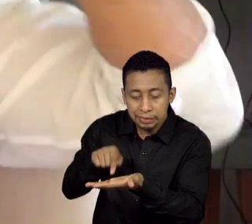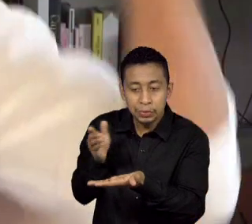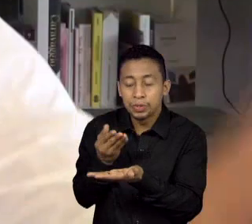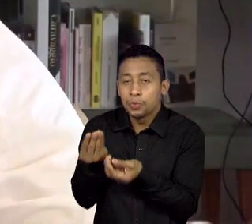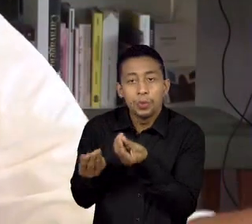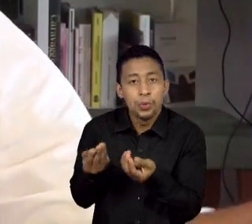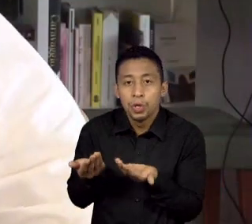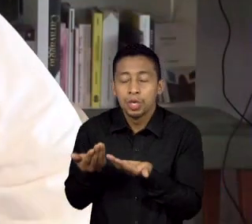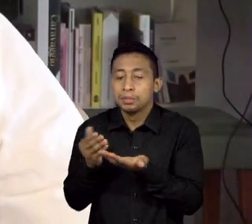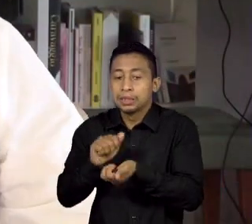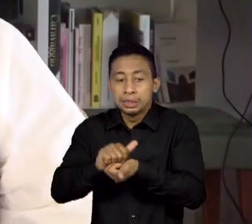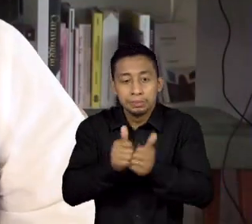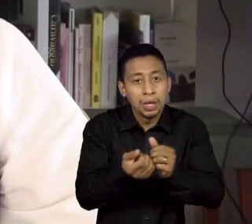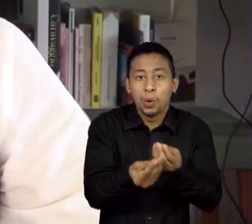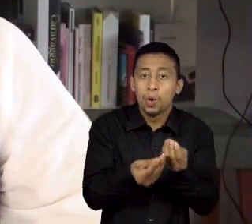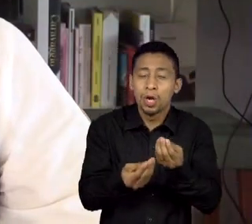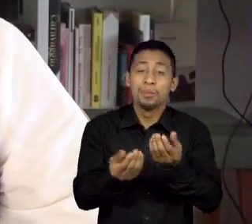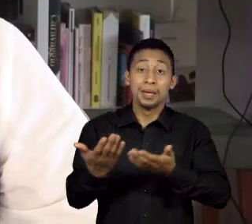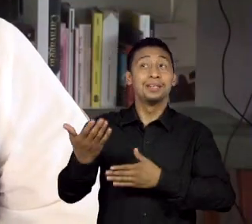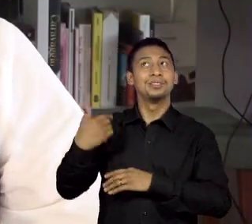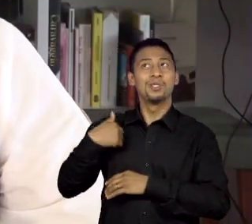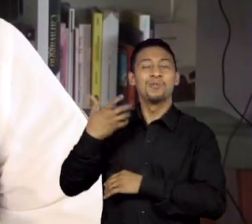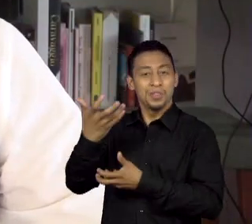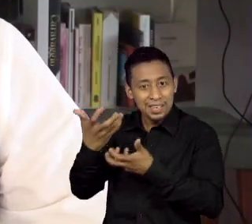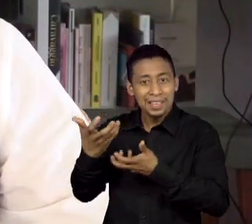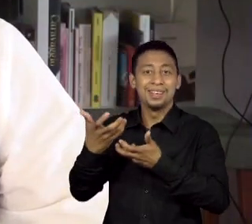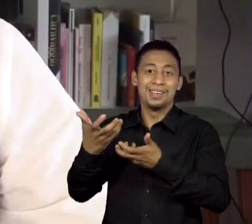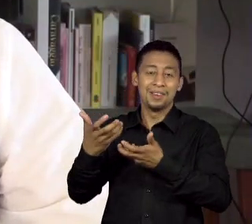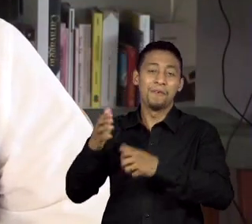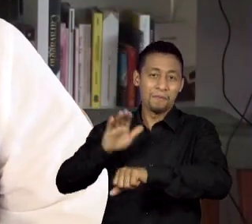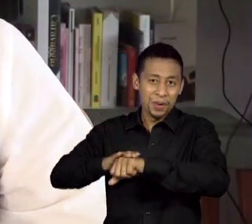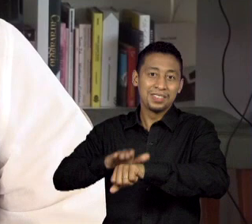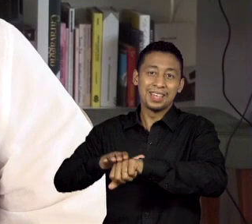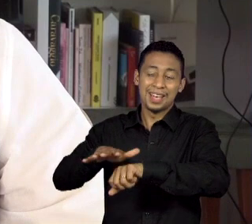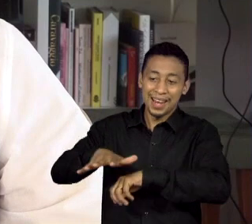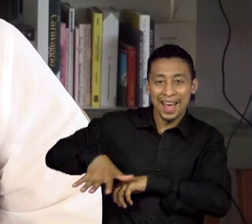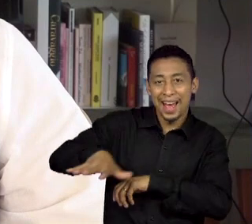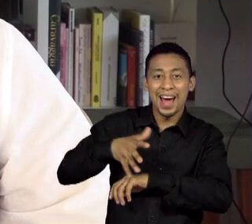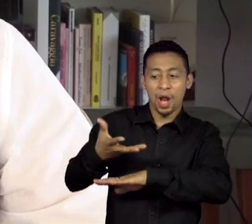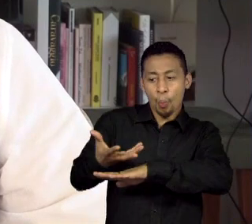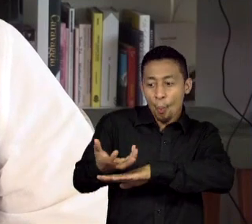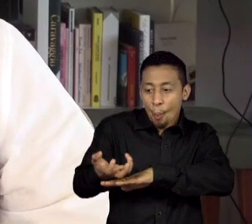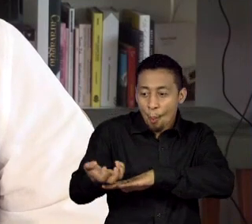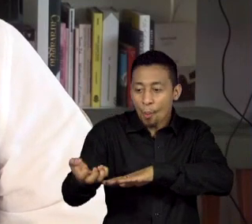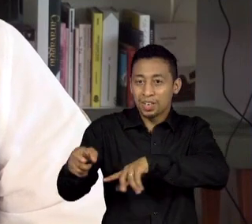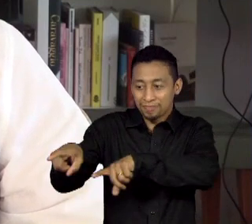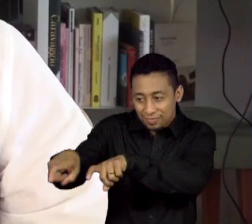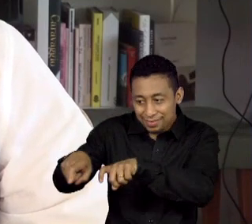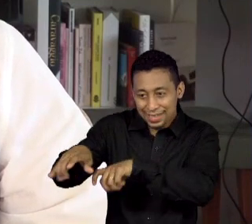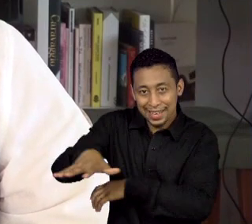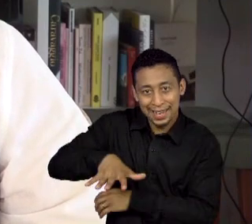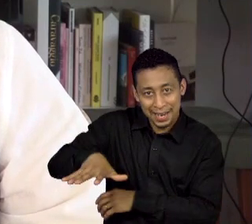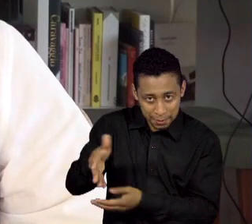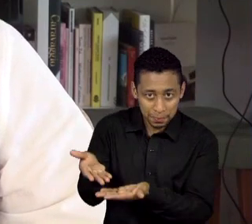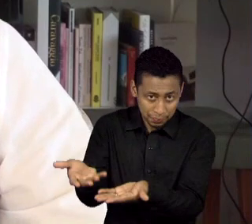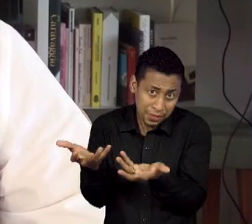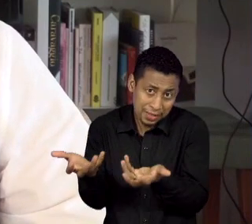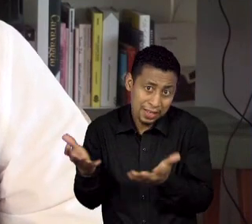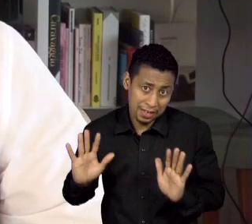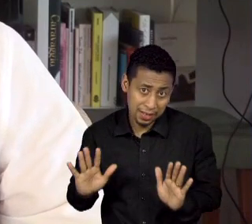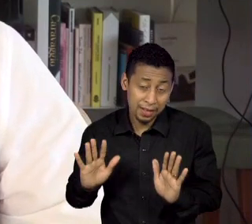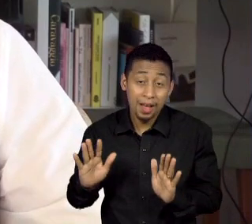paralelamente a gente sempre quis fazer Grande Sertão. Então, um momento quando tive a oportunidade, o Heitor Dália, que deu para a gente essa